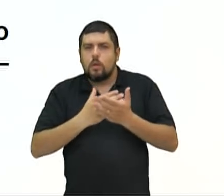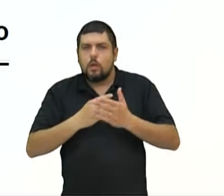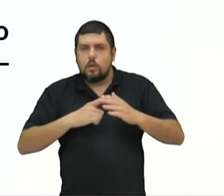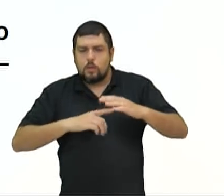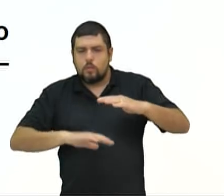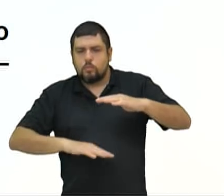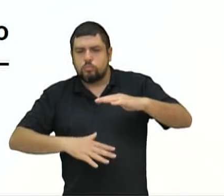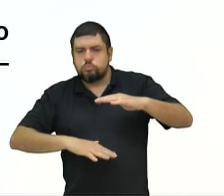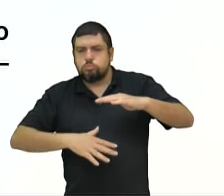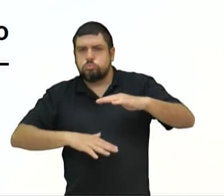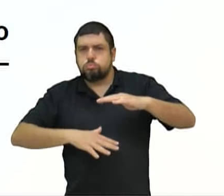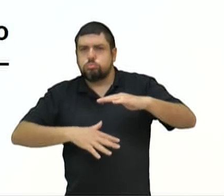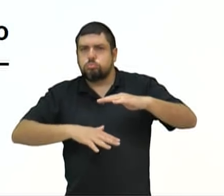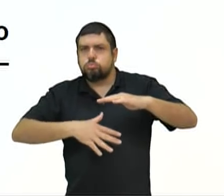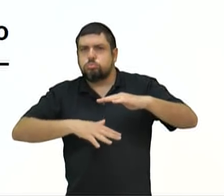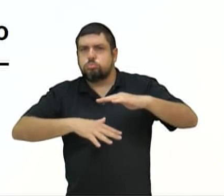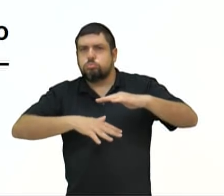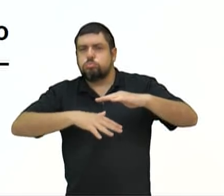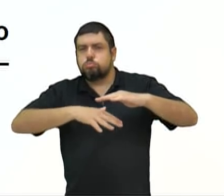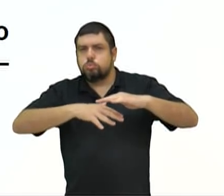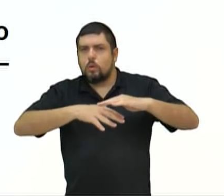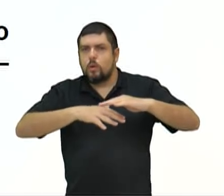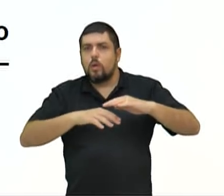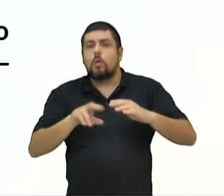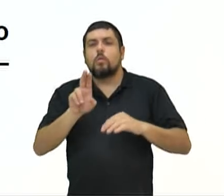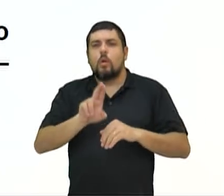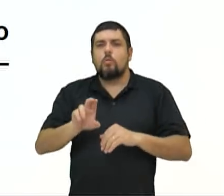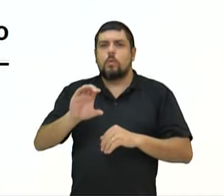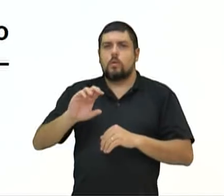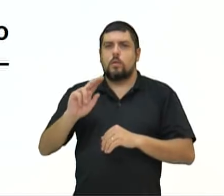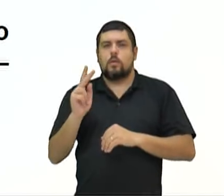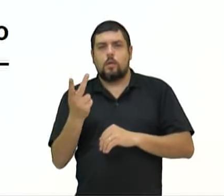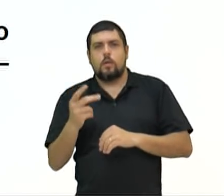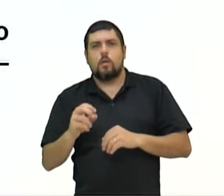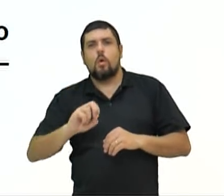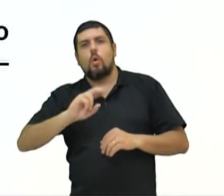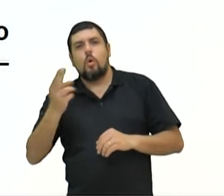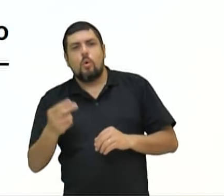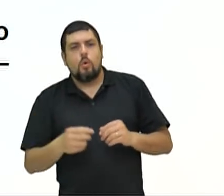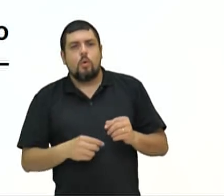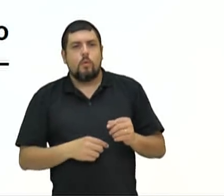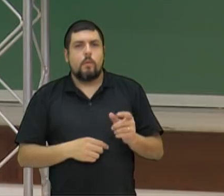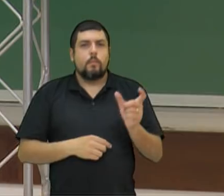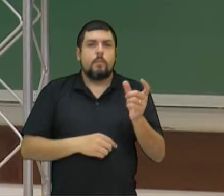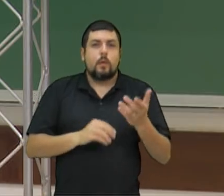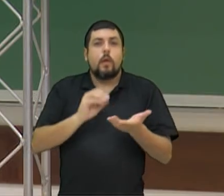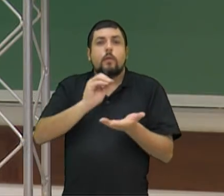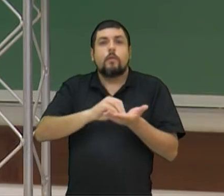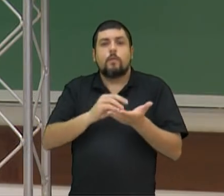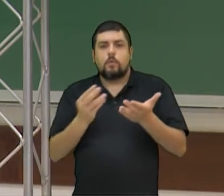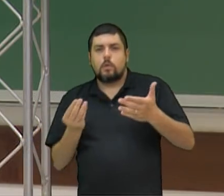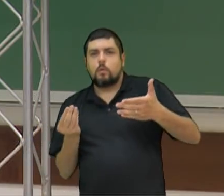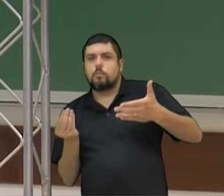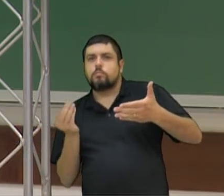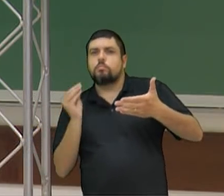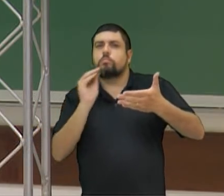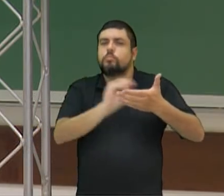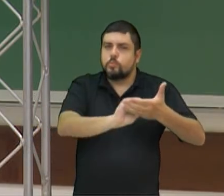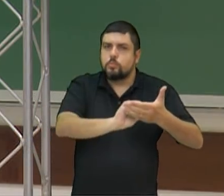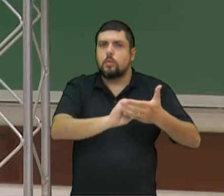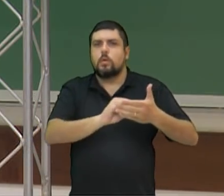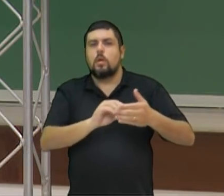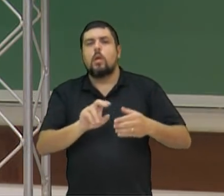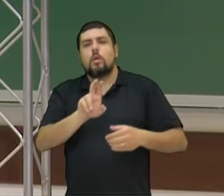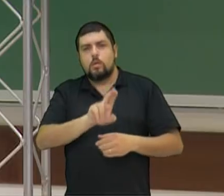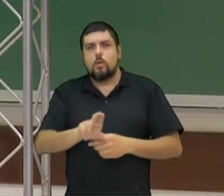usa CH. Então, encher, enchente, preencher, tudo que dá a ideia de algo que está enchendo, aí a gente